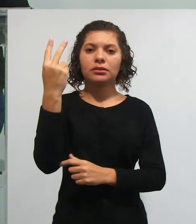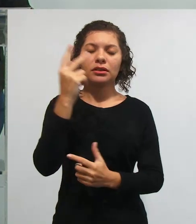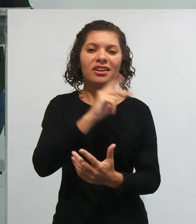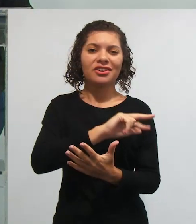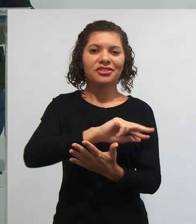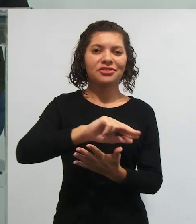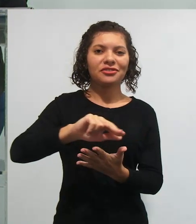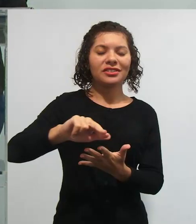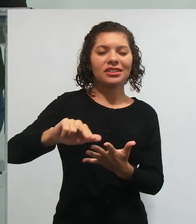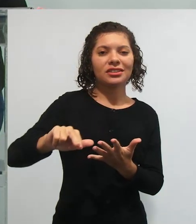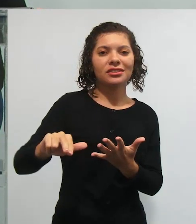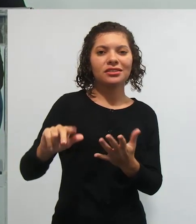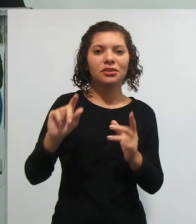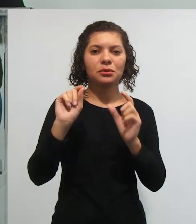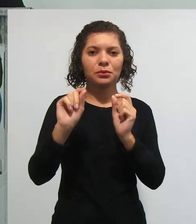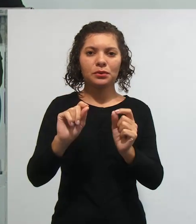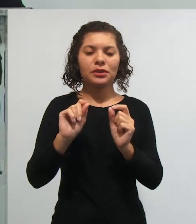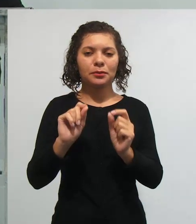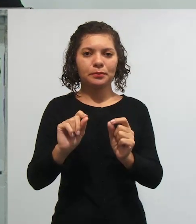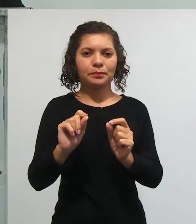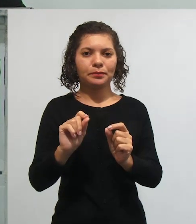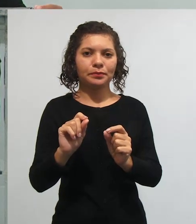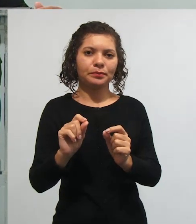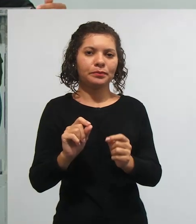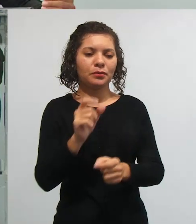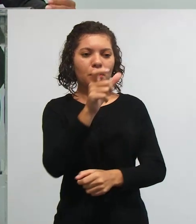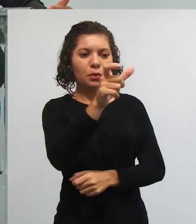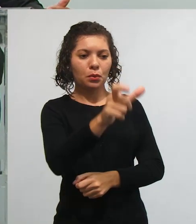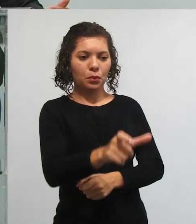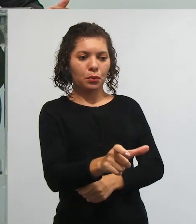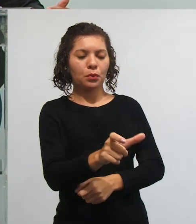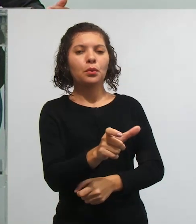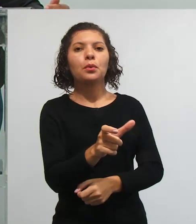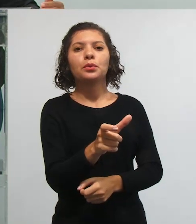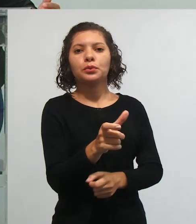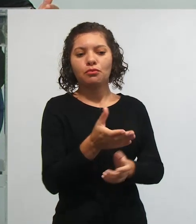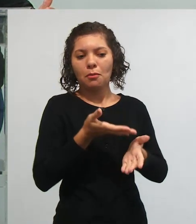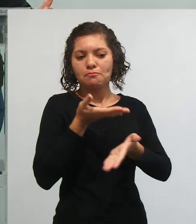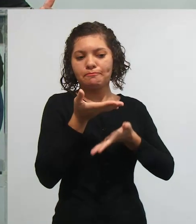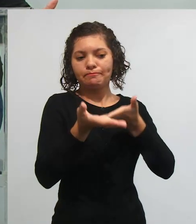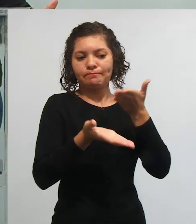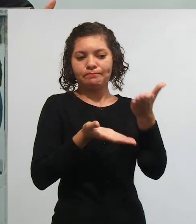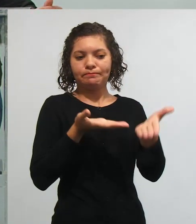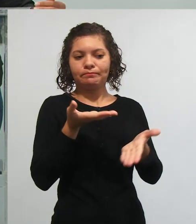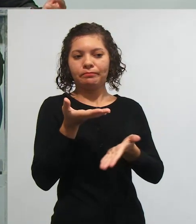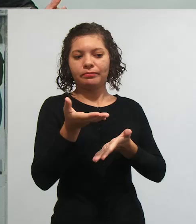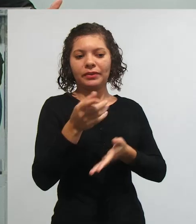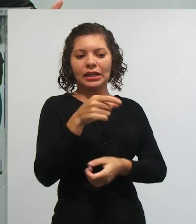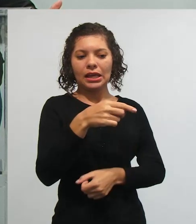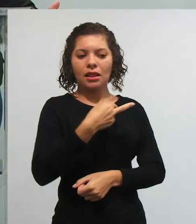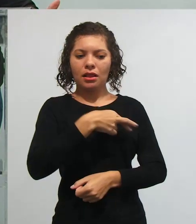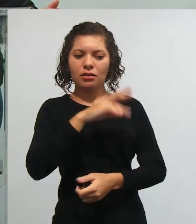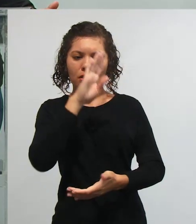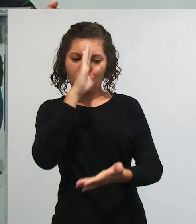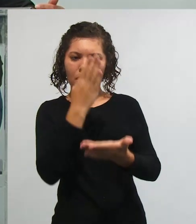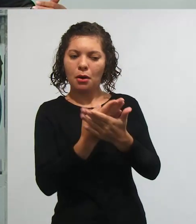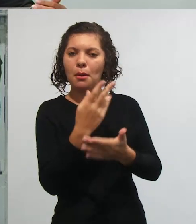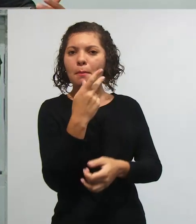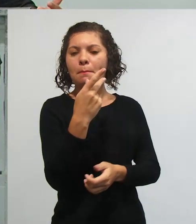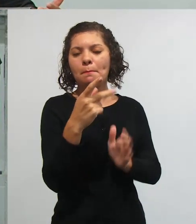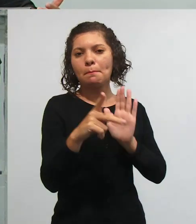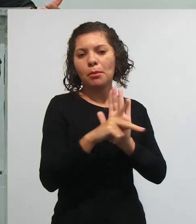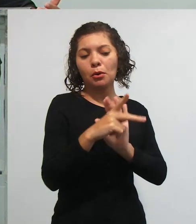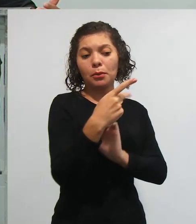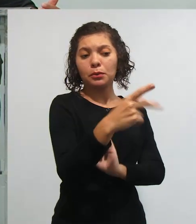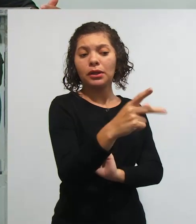diferença é eu ter esse cuidado de com o outro eu não quero que ele mude eu quero